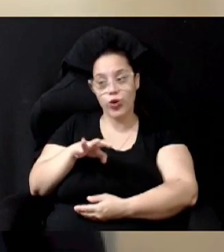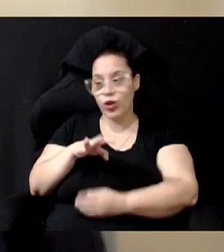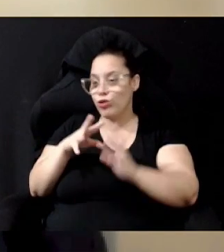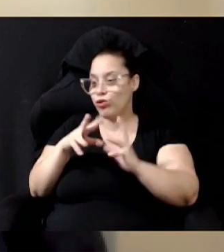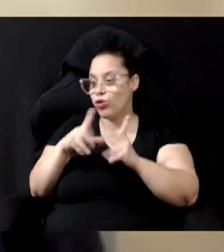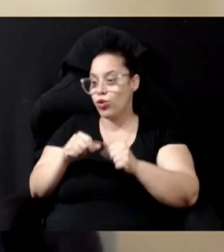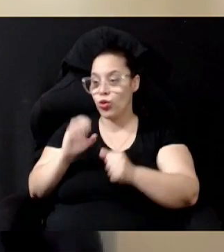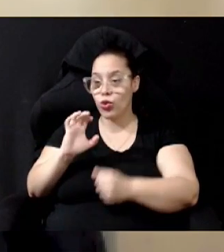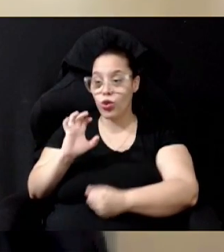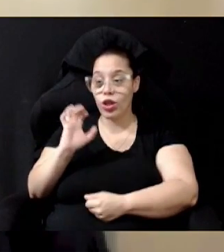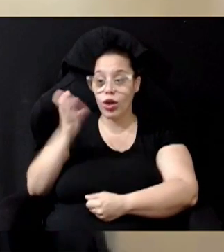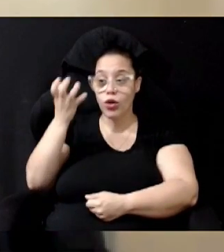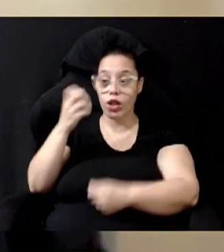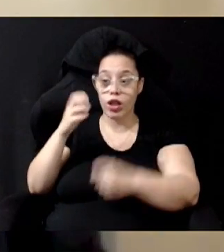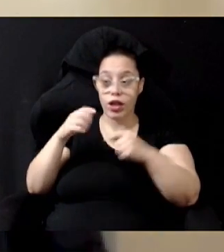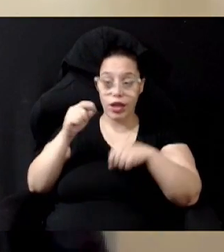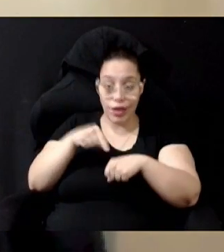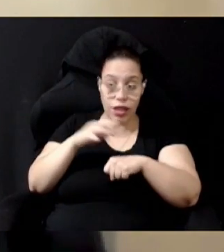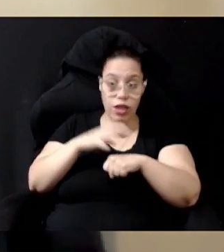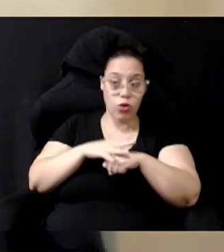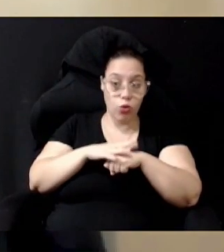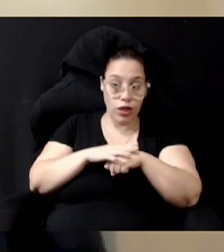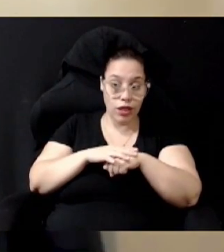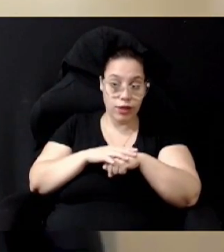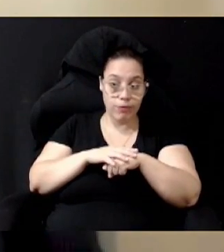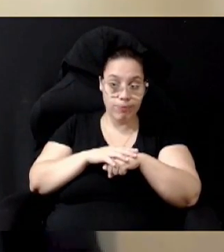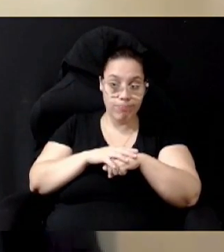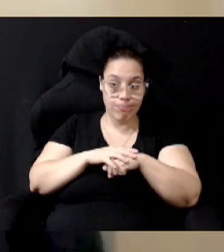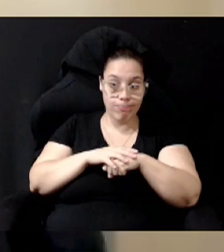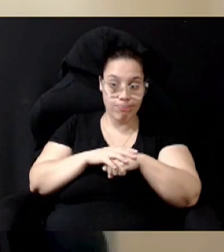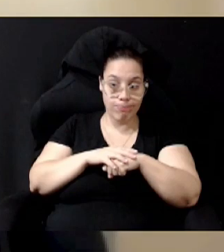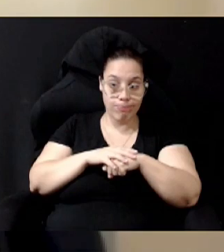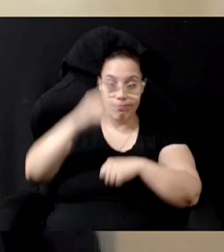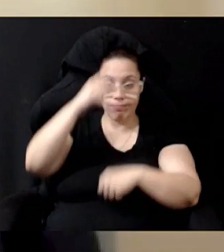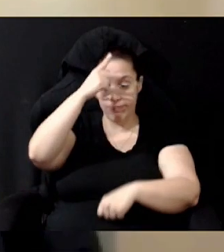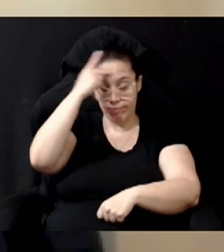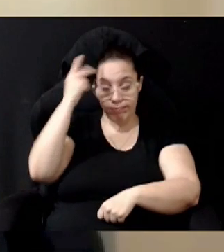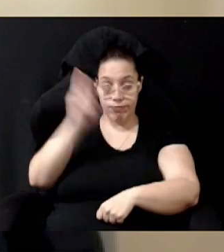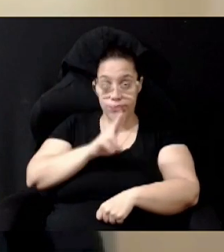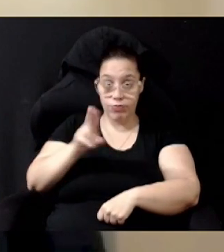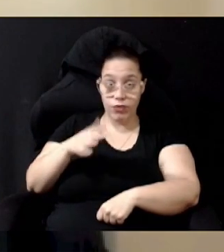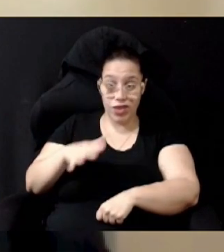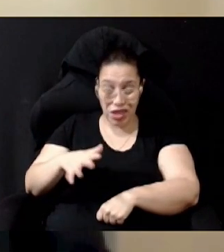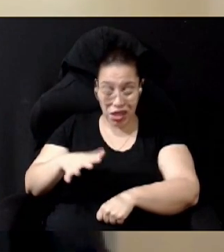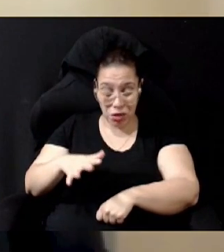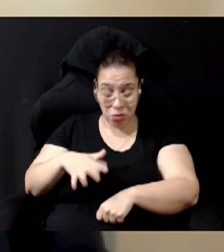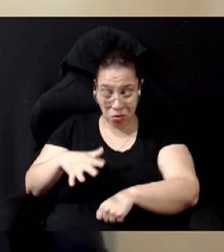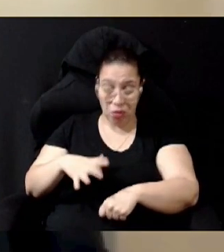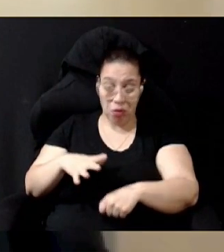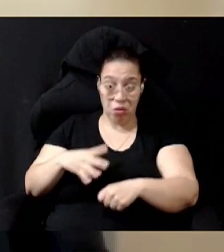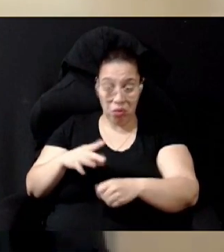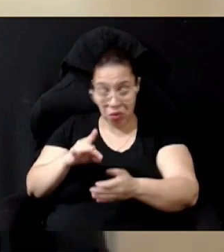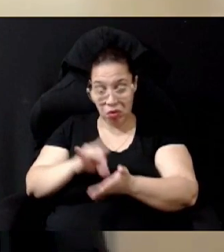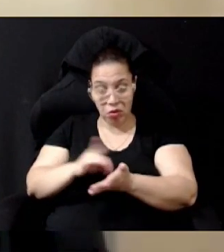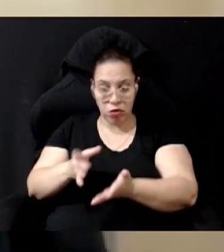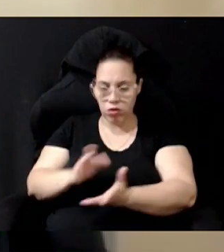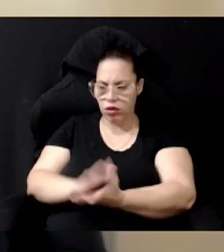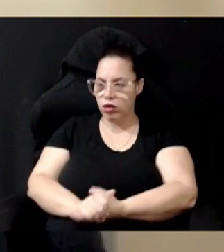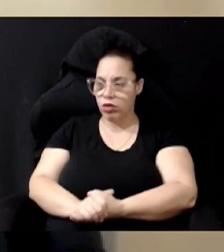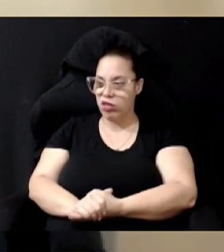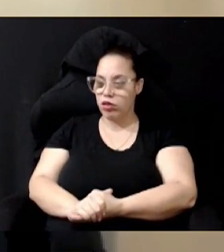dessa doença. Mas a maior parte das pessoas que tem esse chamado tremor essencial é uma